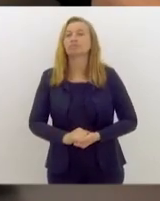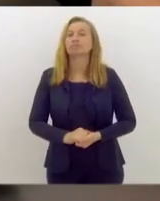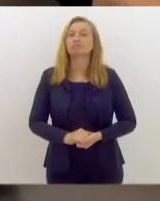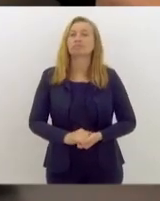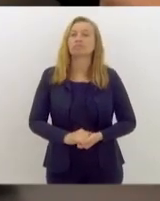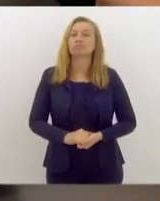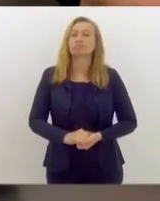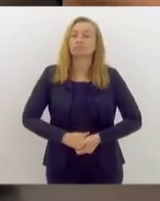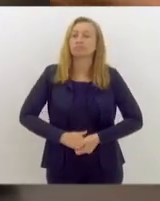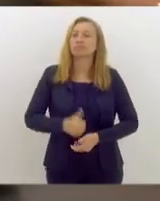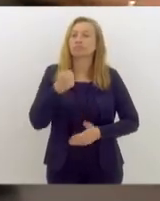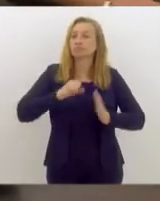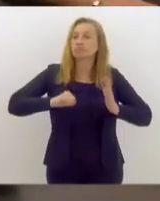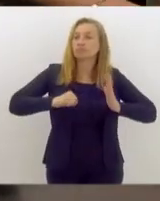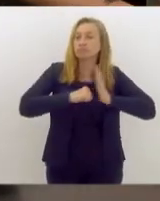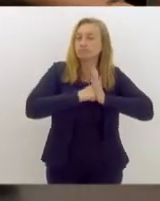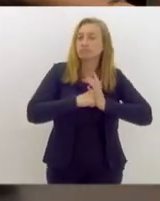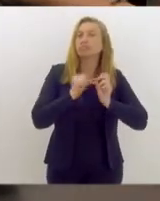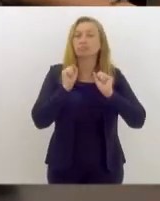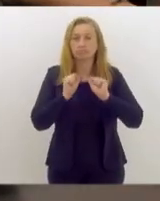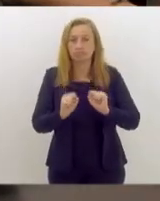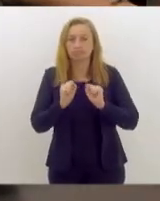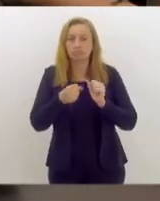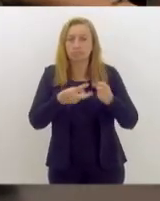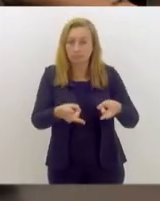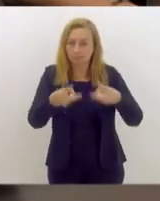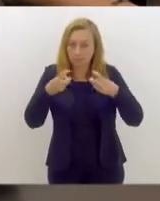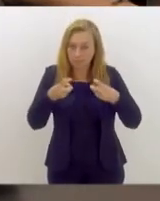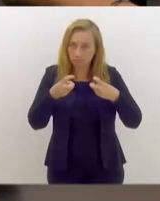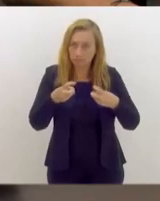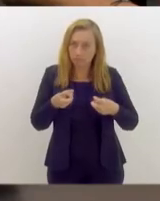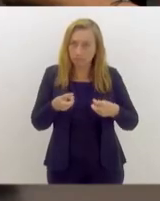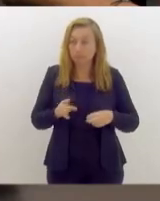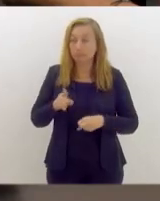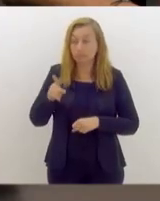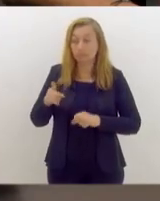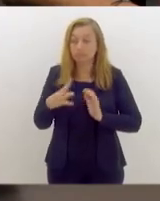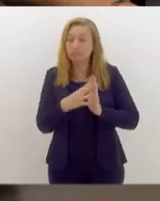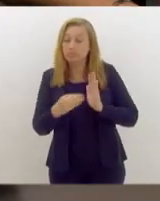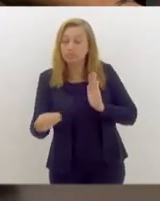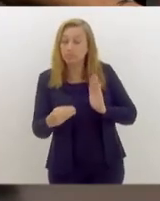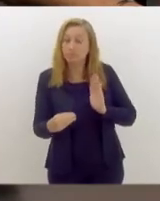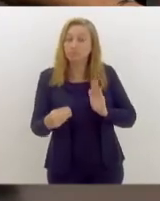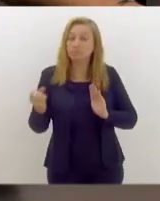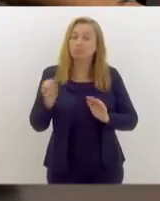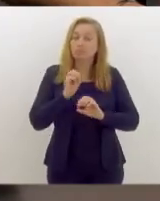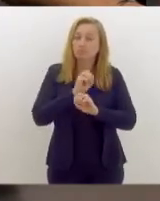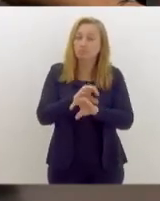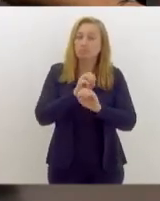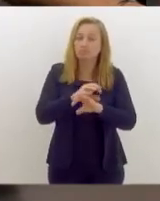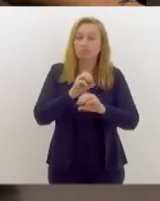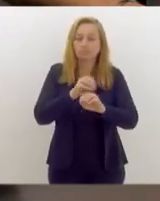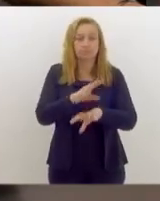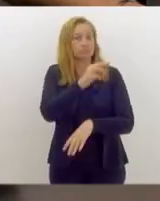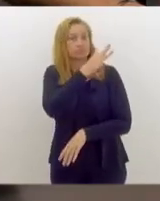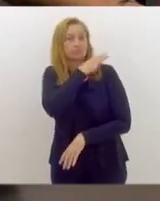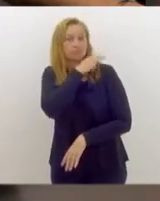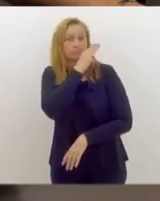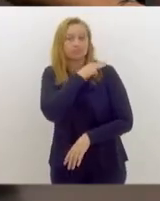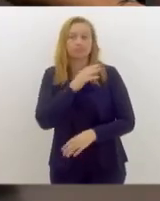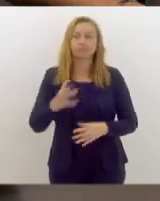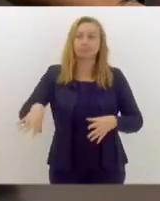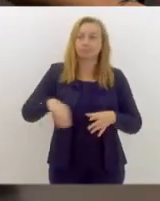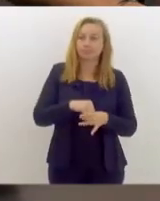o primeiro impacto que poderá ser observado com este modelo de novo ensino médio que está sendo implementado